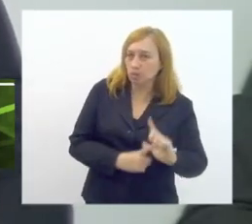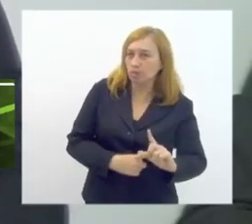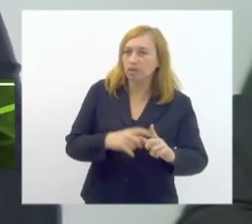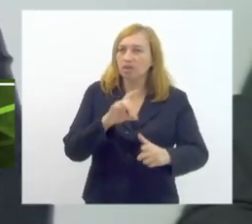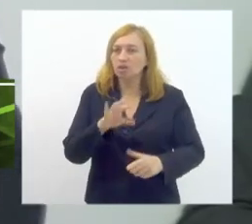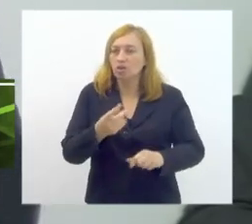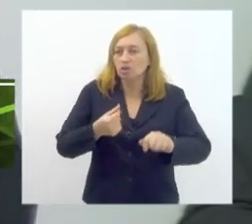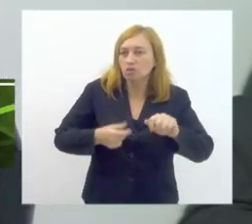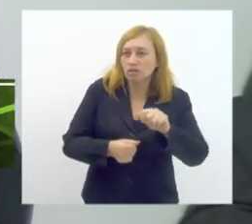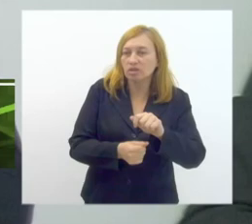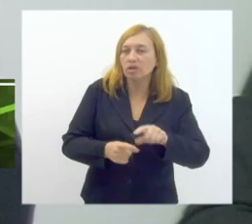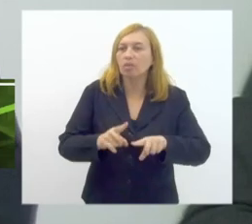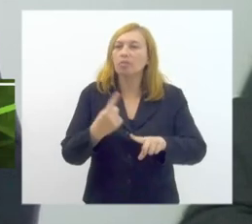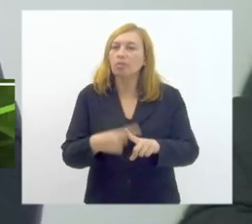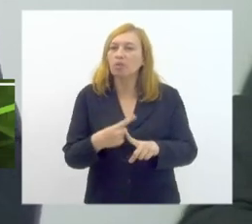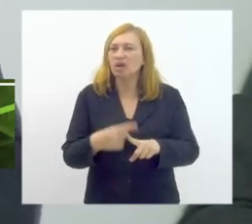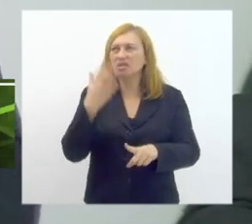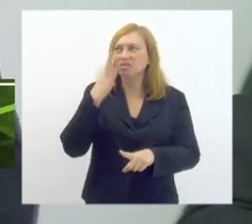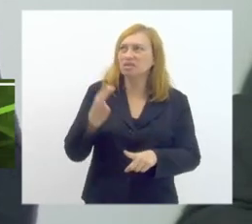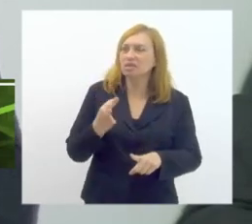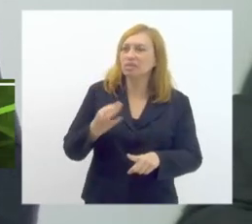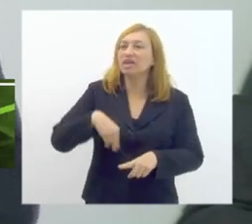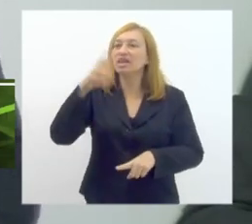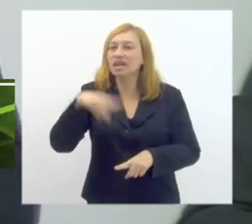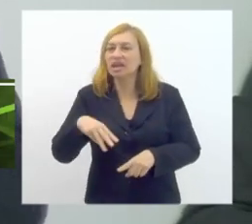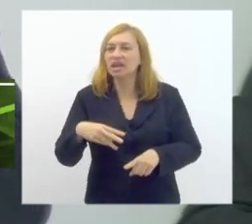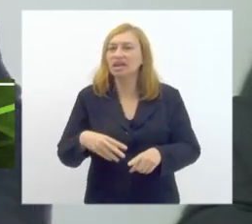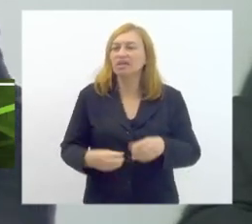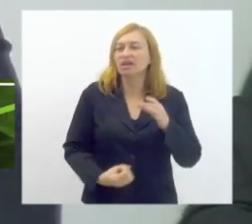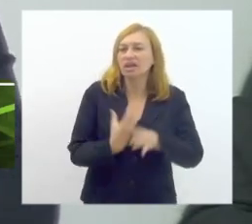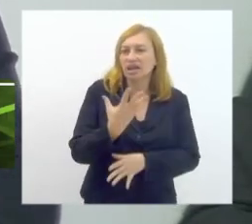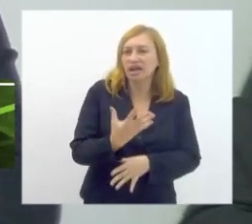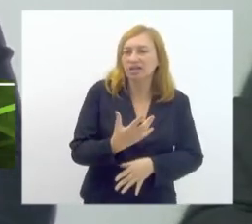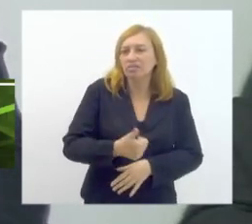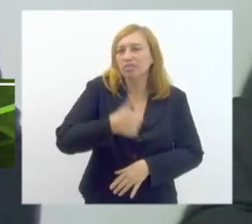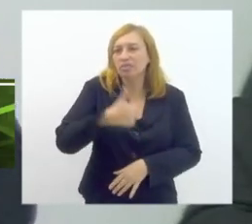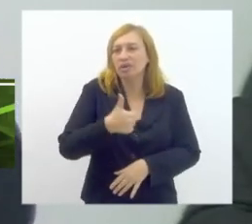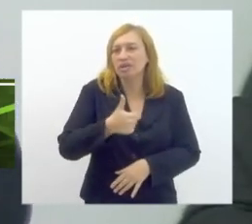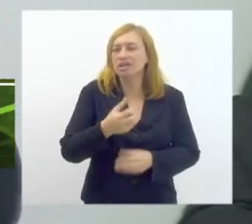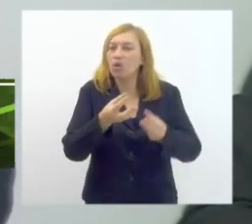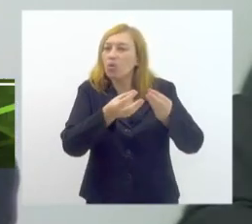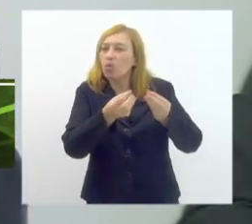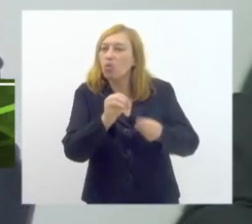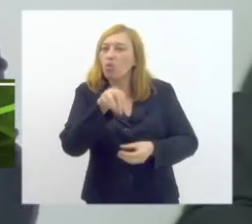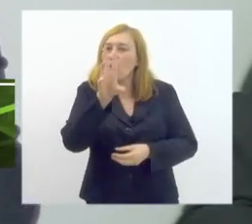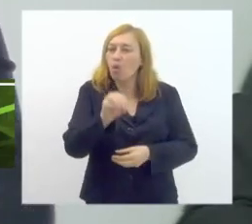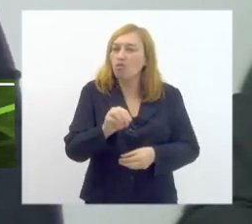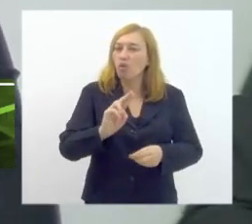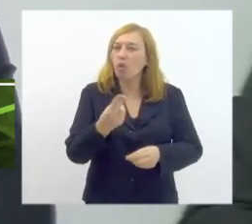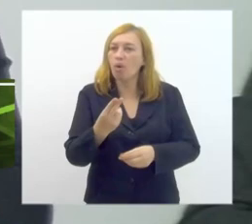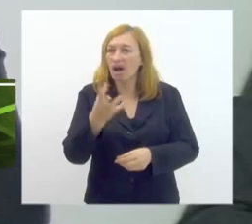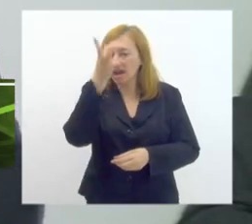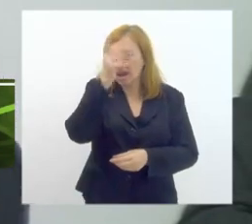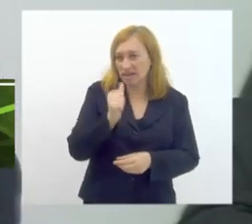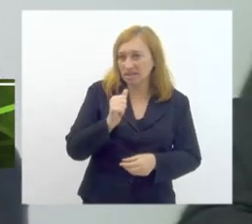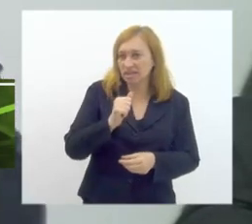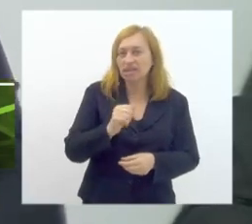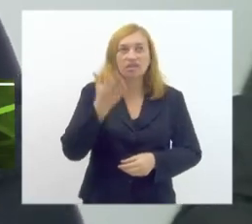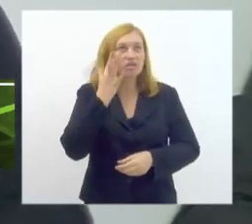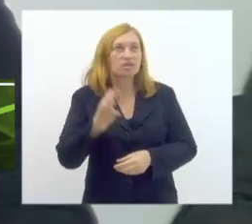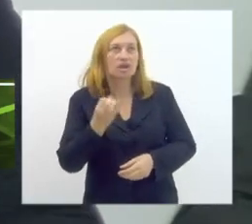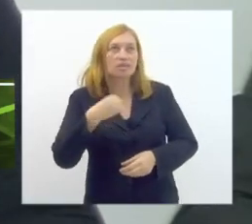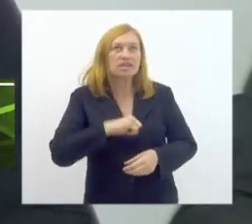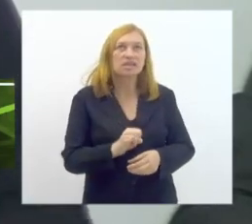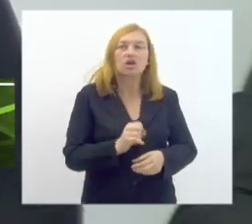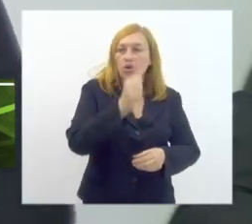do financeiro, porque a gente não sabe quem nasceu primeiro, né? Se é o ovo ou se é a galinha, então a gente não sabe se o prefeito não paga porque o consórcio não trabalha ou se o consórcio não trabalha porque o